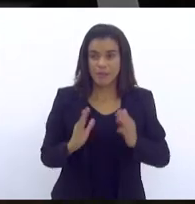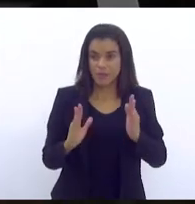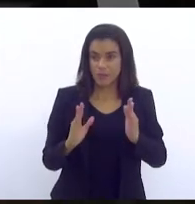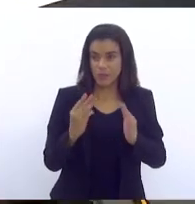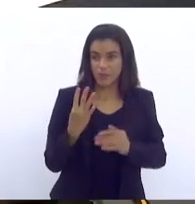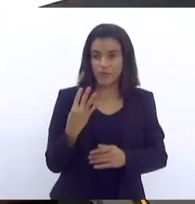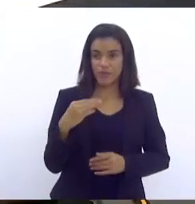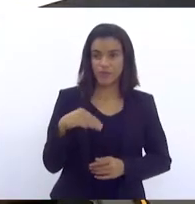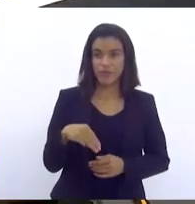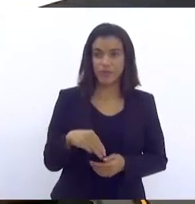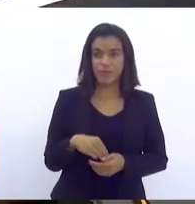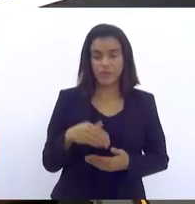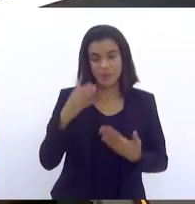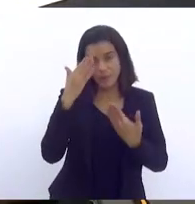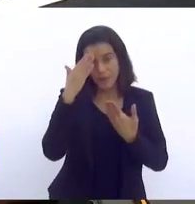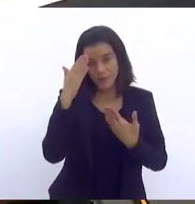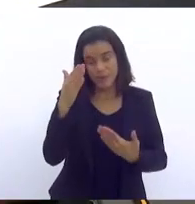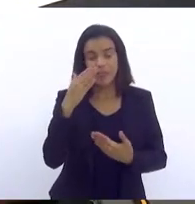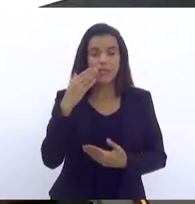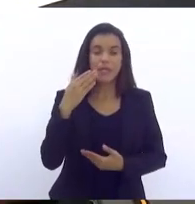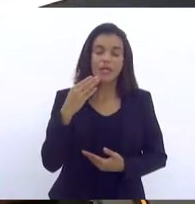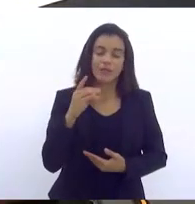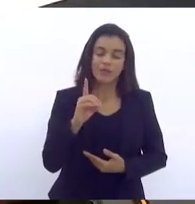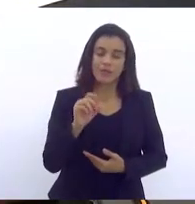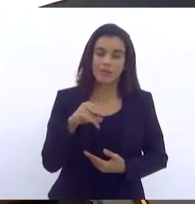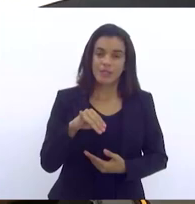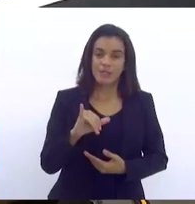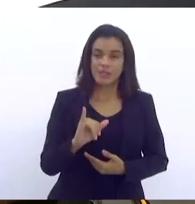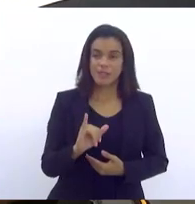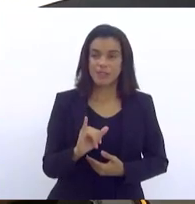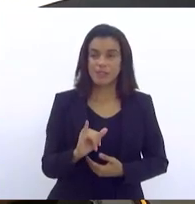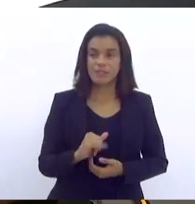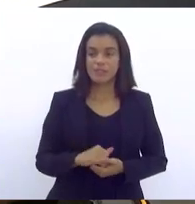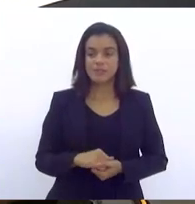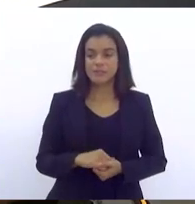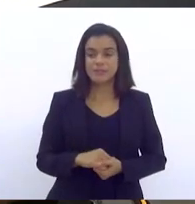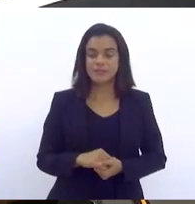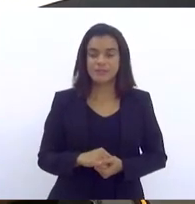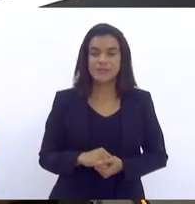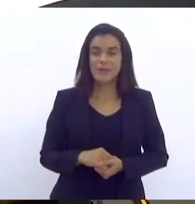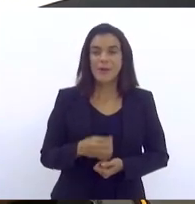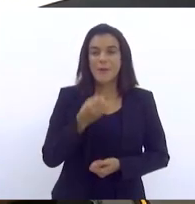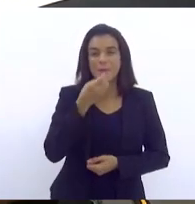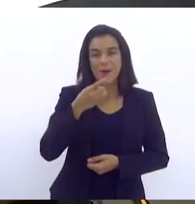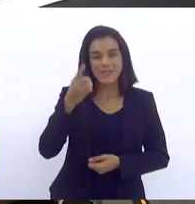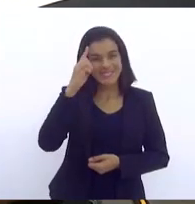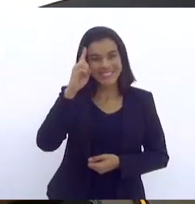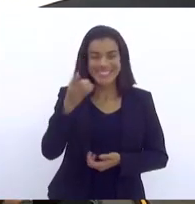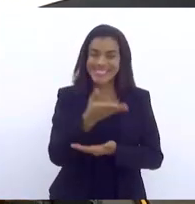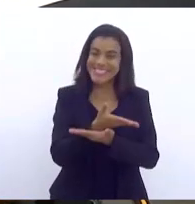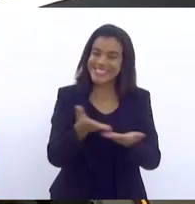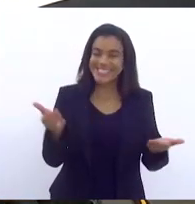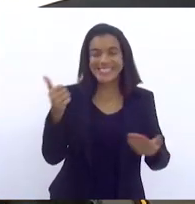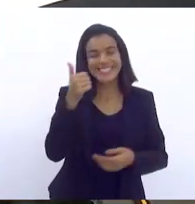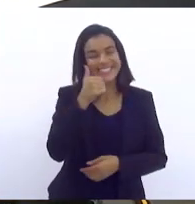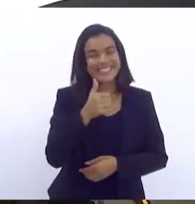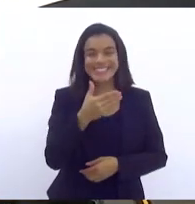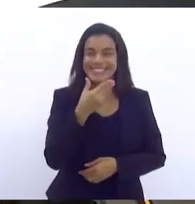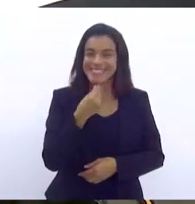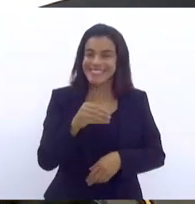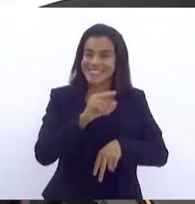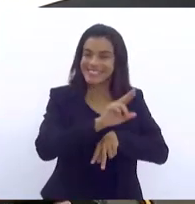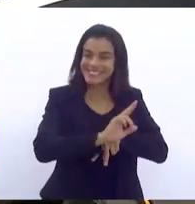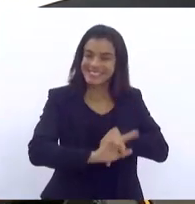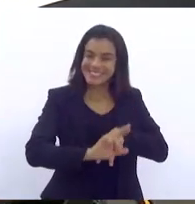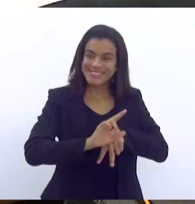minutos Obrigado Dani primeiro dar bom dia né para todos e todas e todos aqui